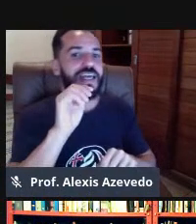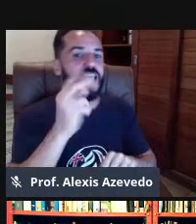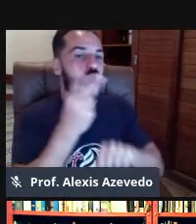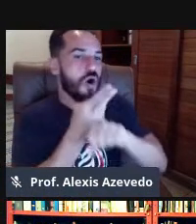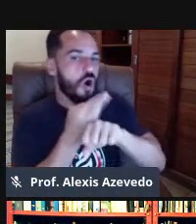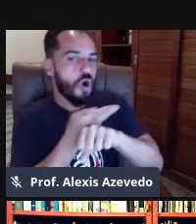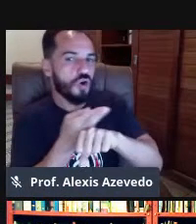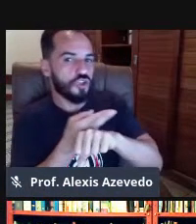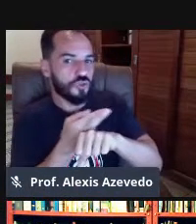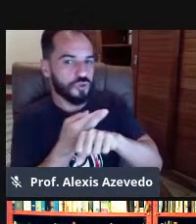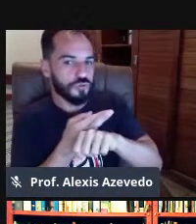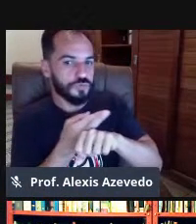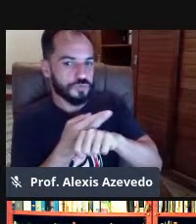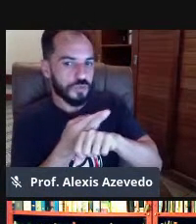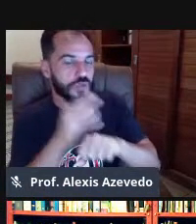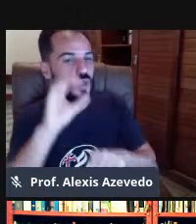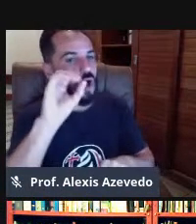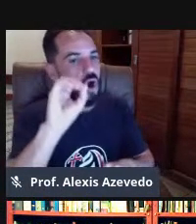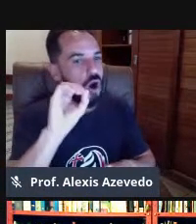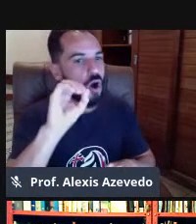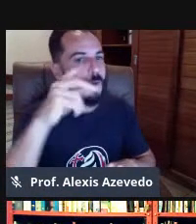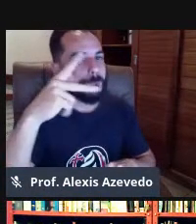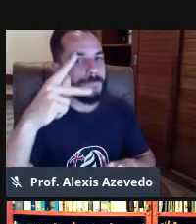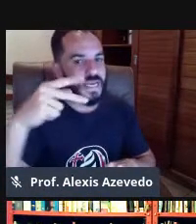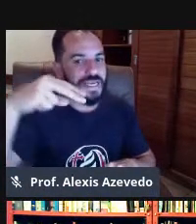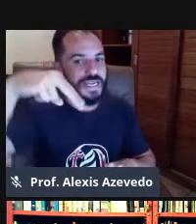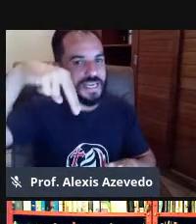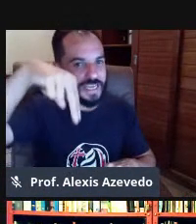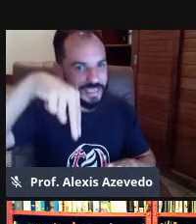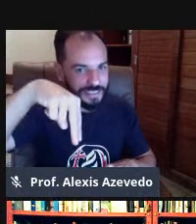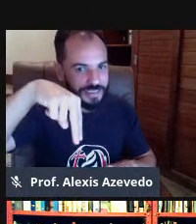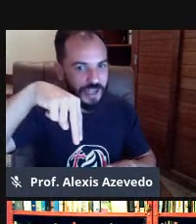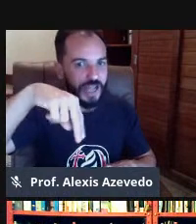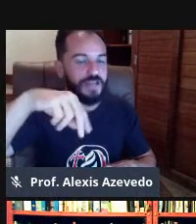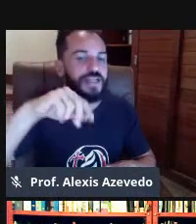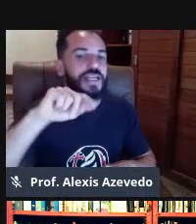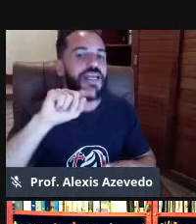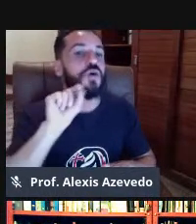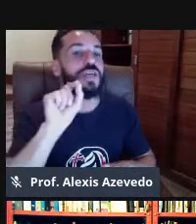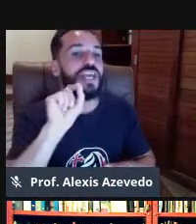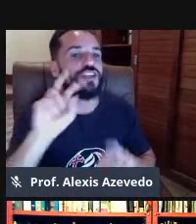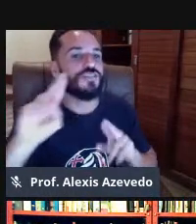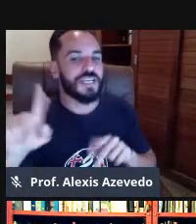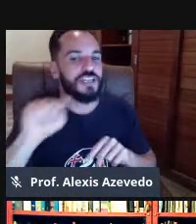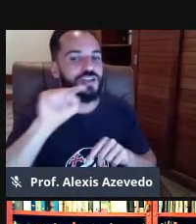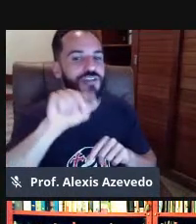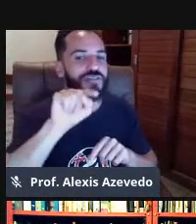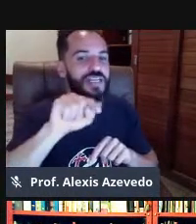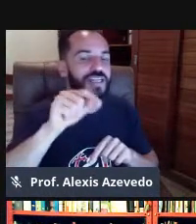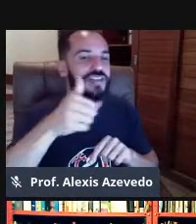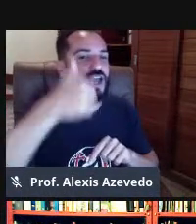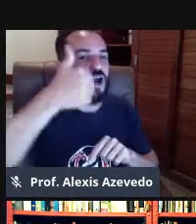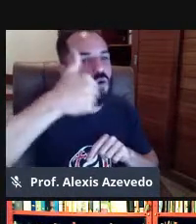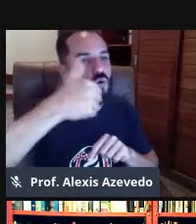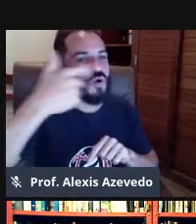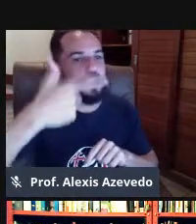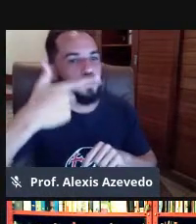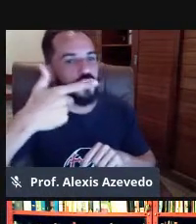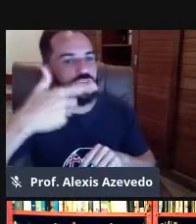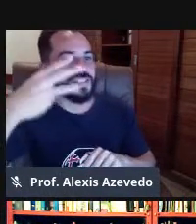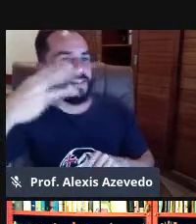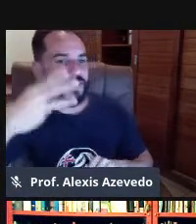disciplinas OPIs, OPNs, né, ateliê introdução, ateliê intermediário,